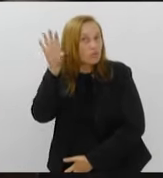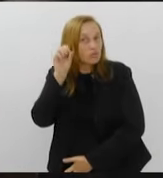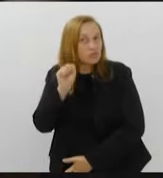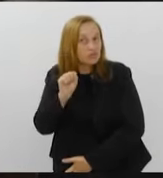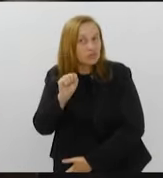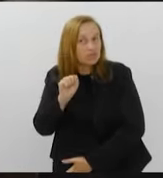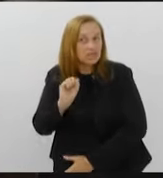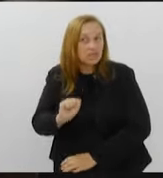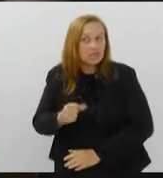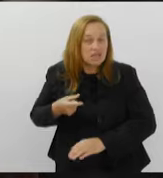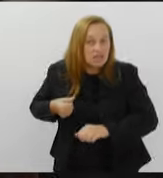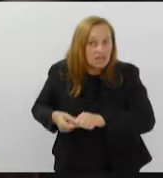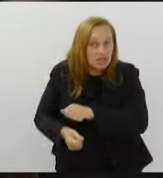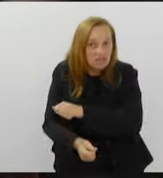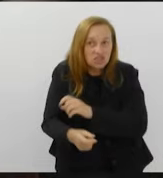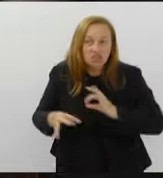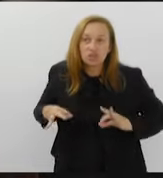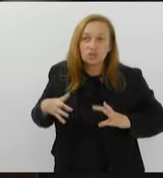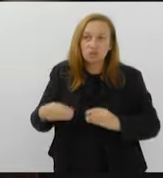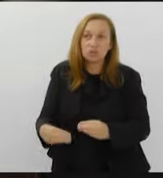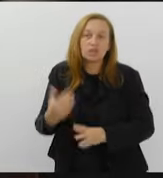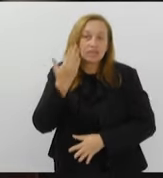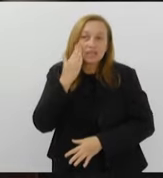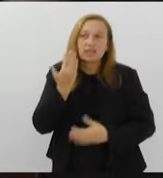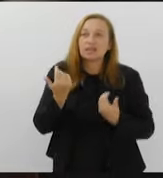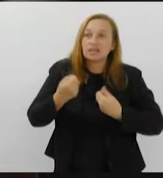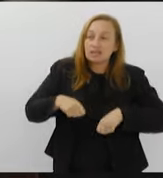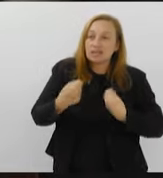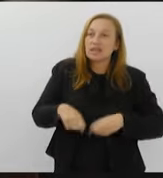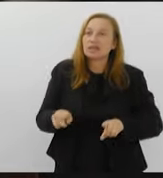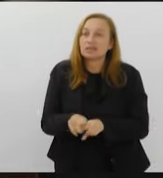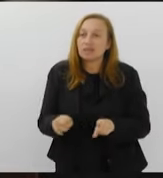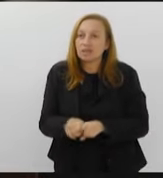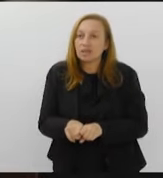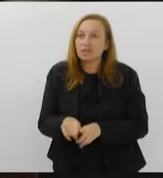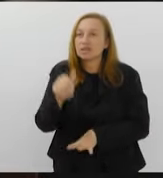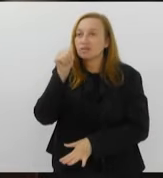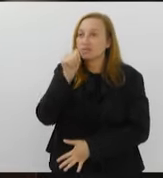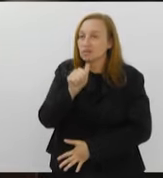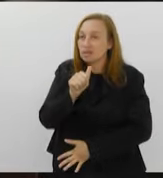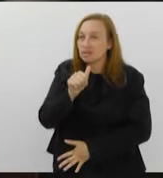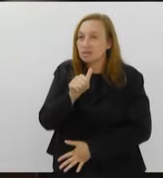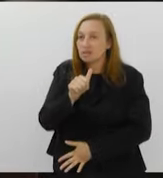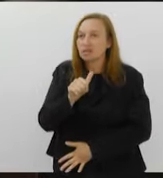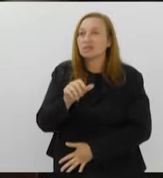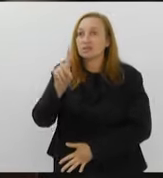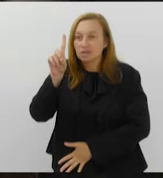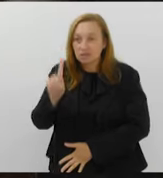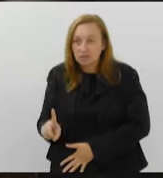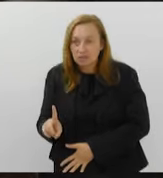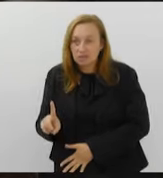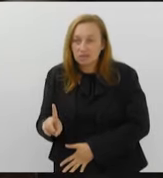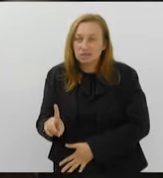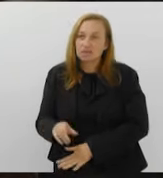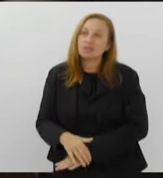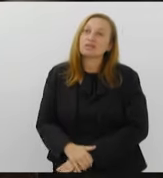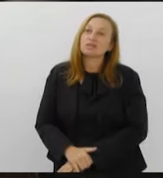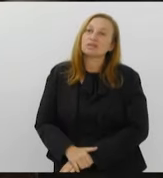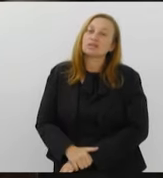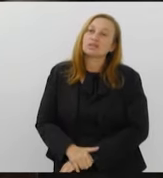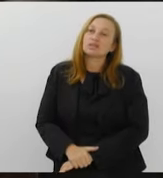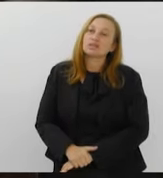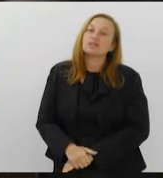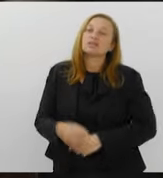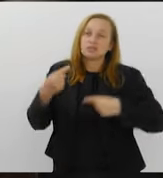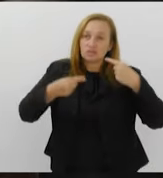se investir disso, entendendo a necessidade também das mulheres de direita estarem neste